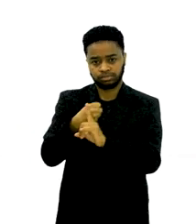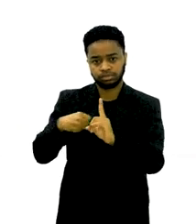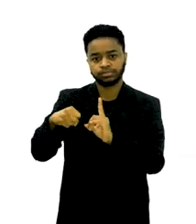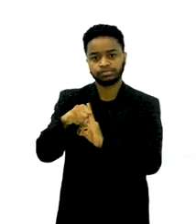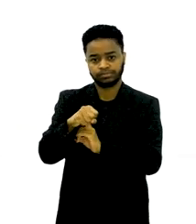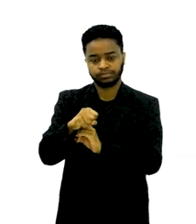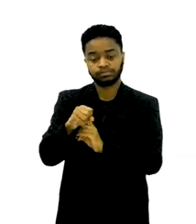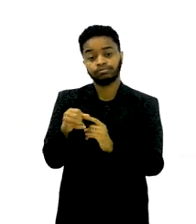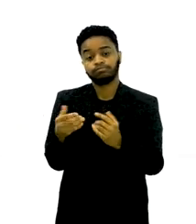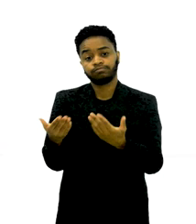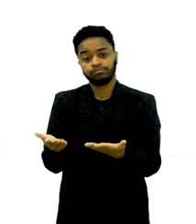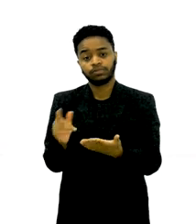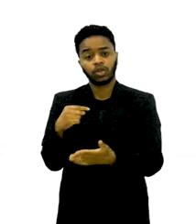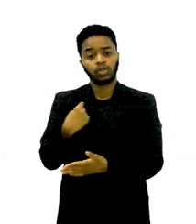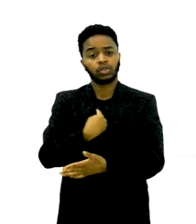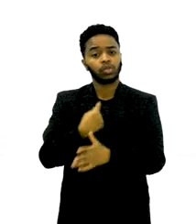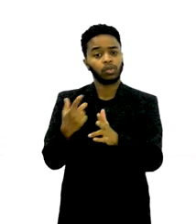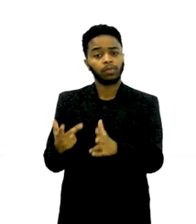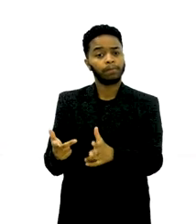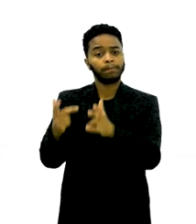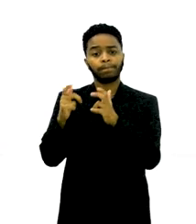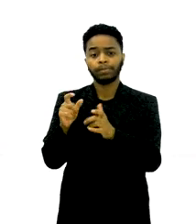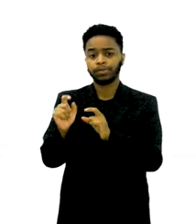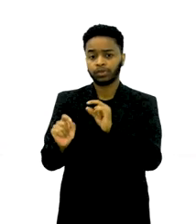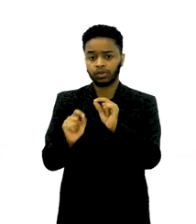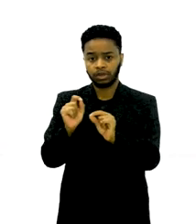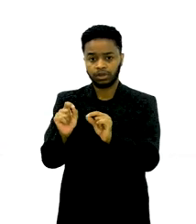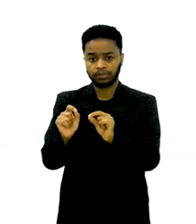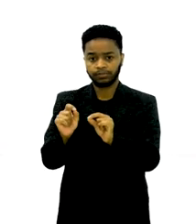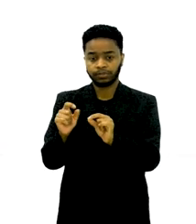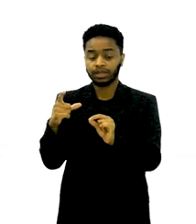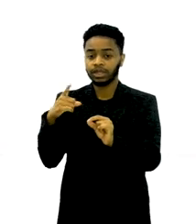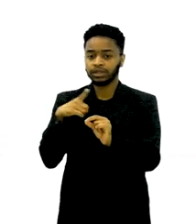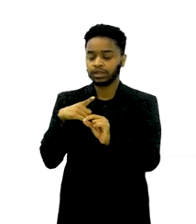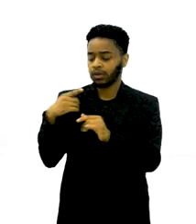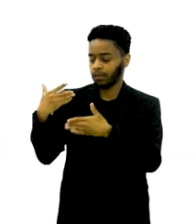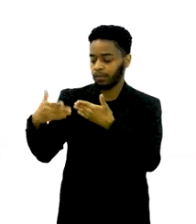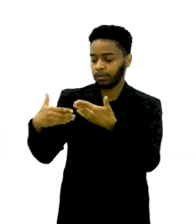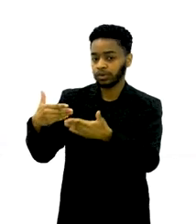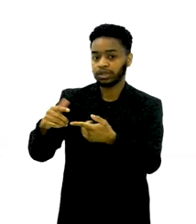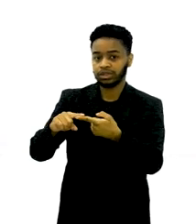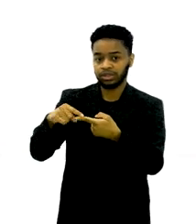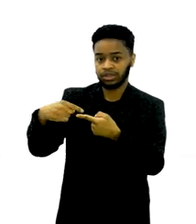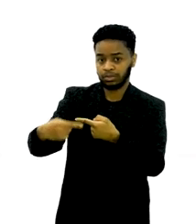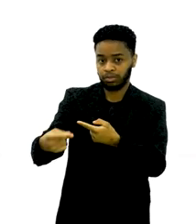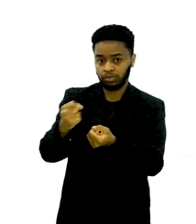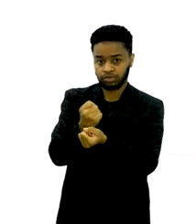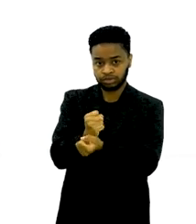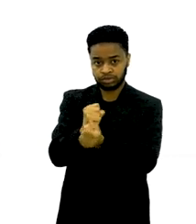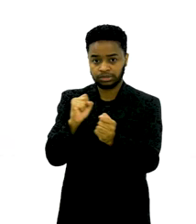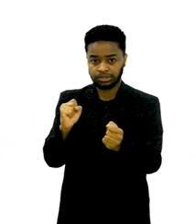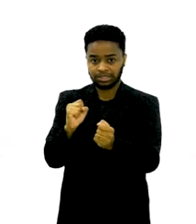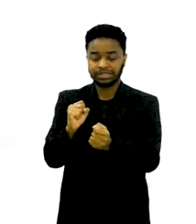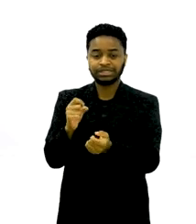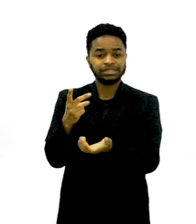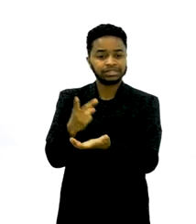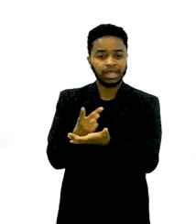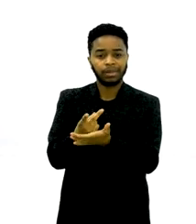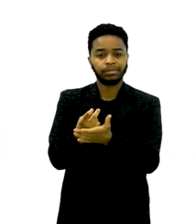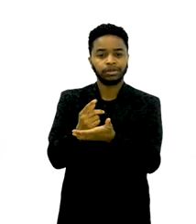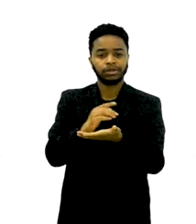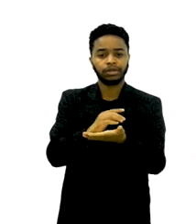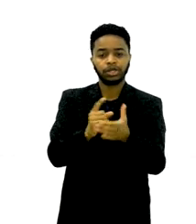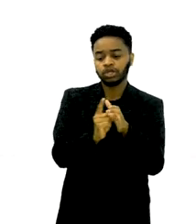eh e aí o que a gente vê é você tem um processo num pós-abolição o tempo todo de